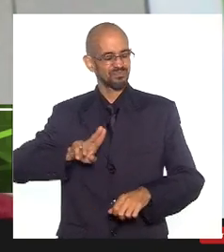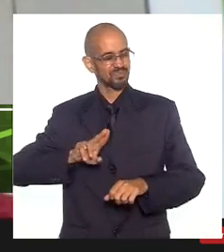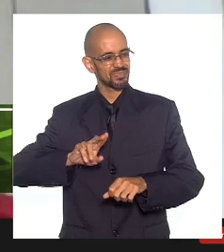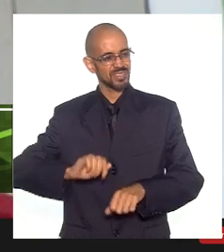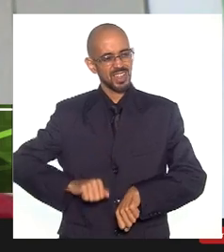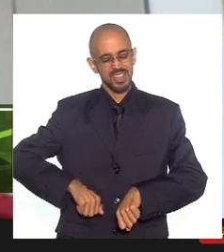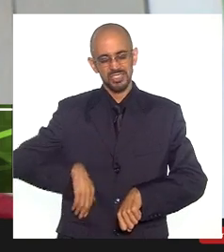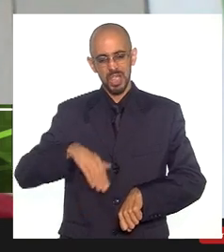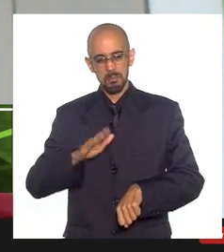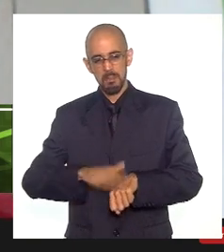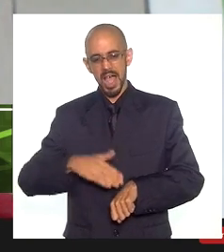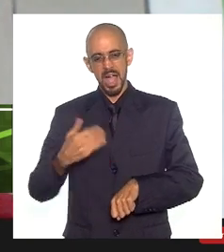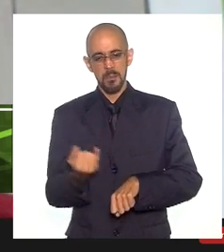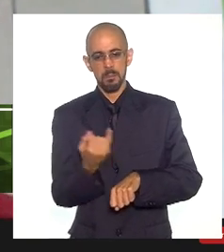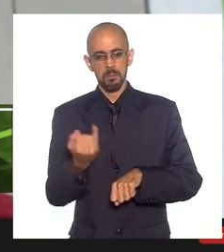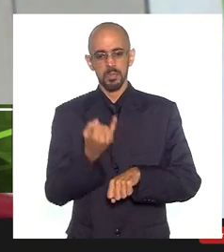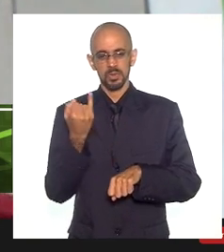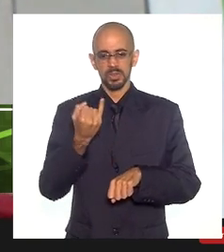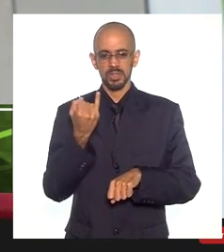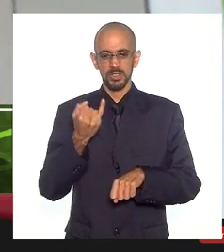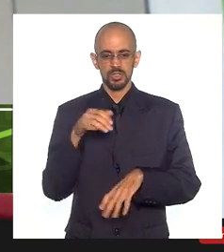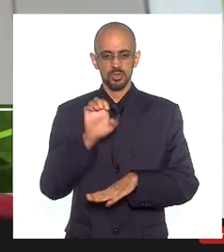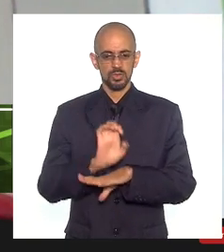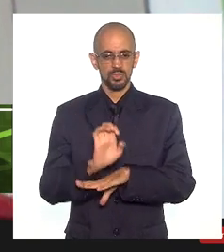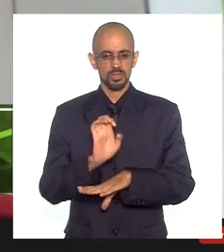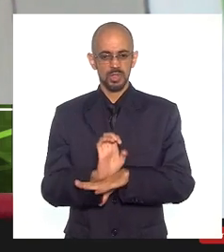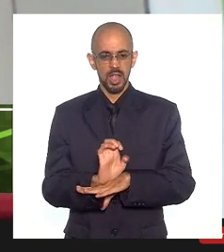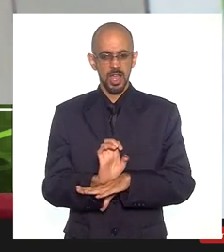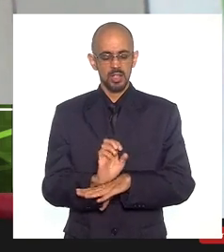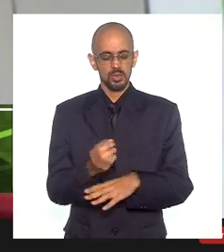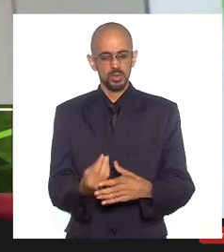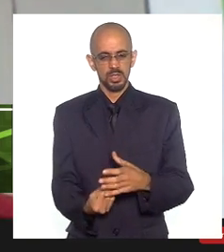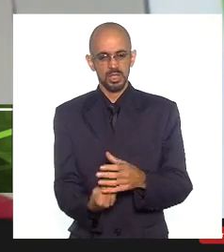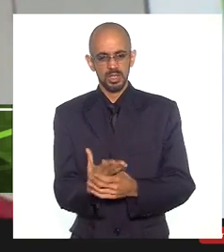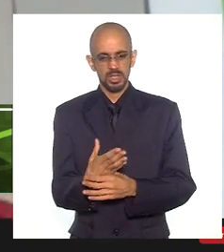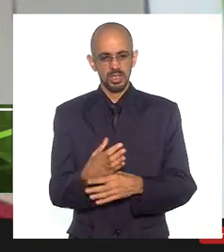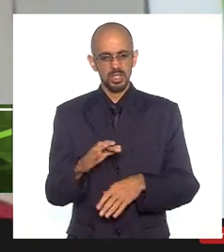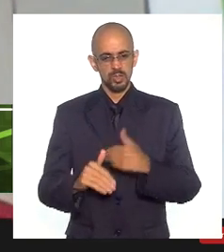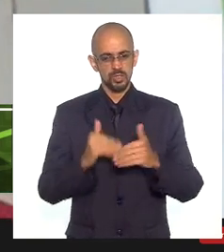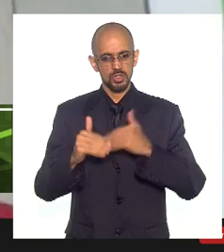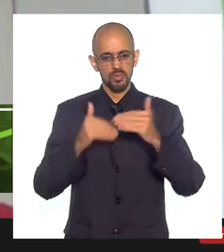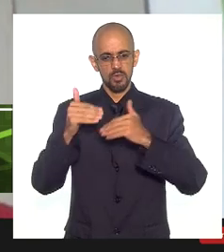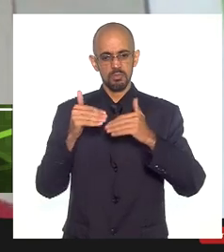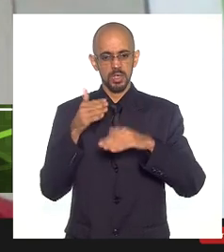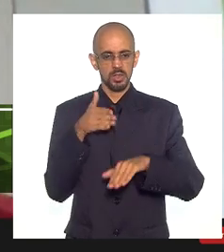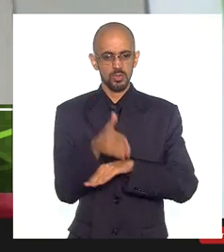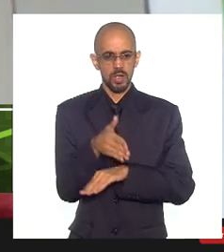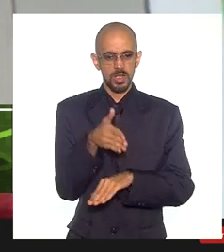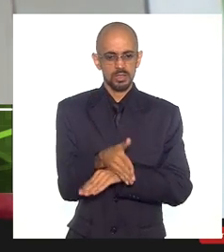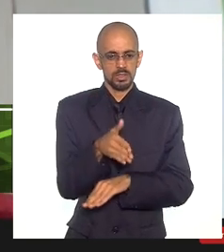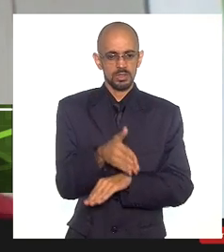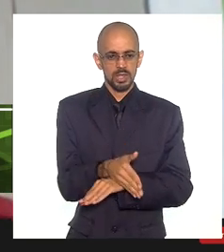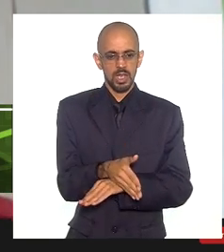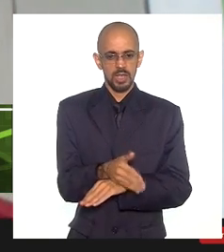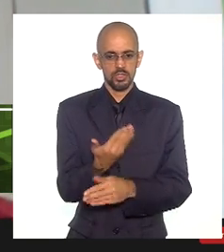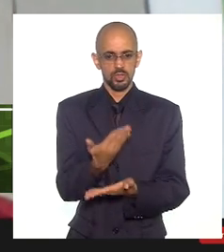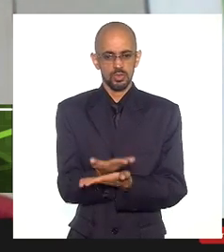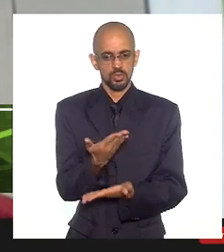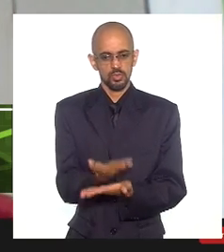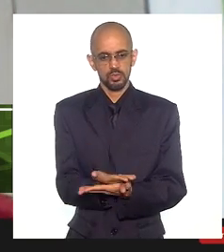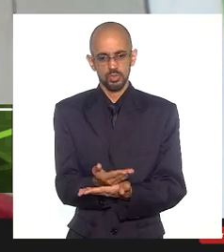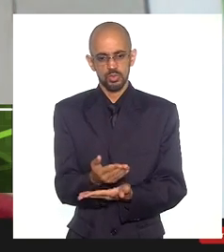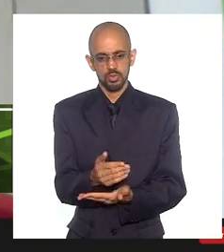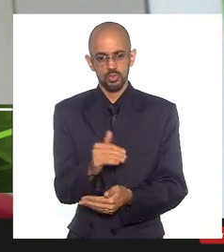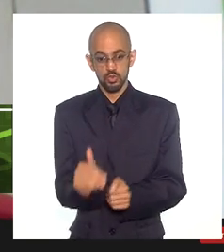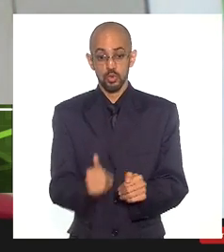aquela que mais estrutura um projeto de desenvolvimento, de democratização do acesso ao ensino superior, de produção de ciência e tecnologia no